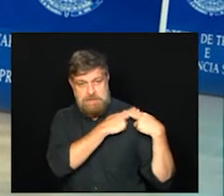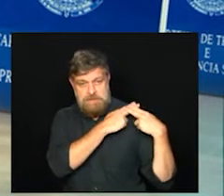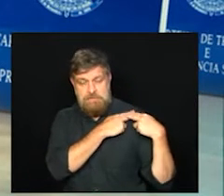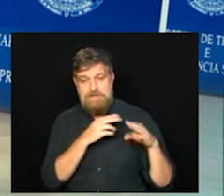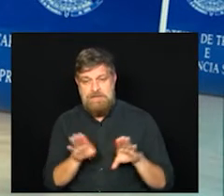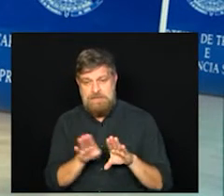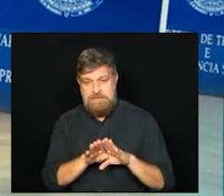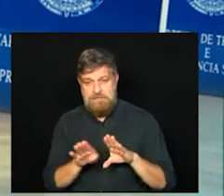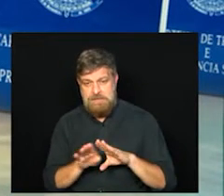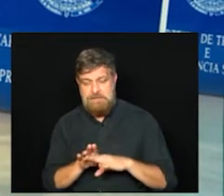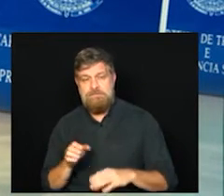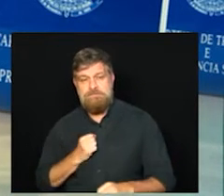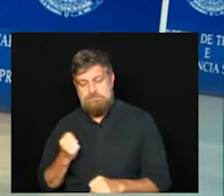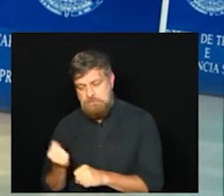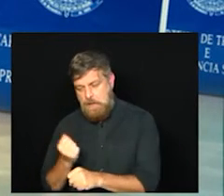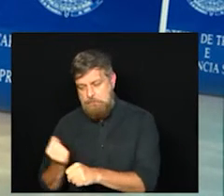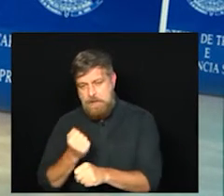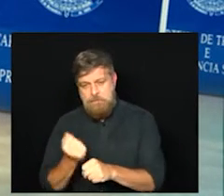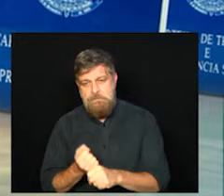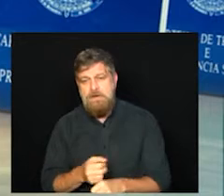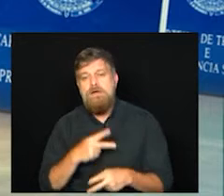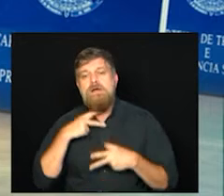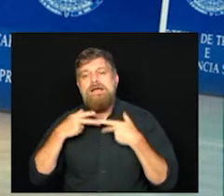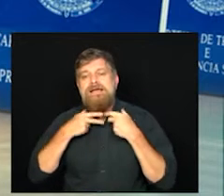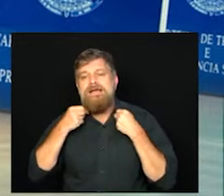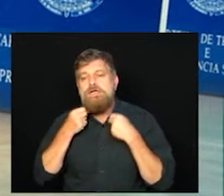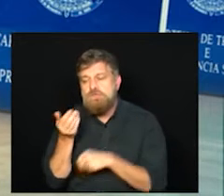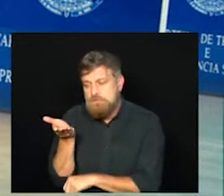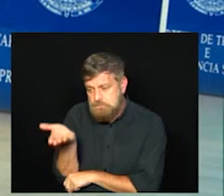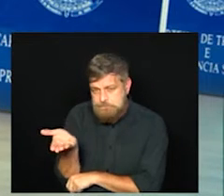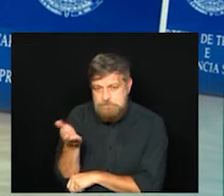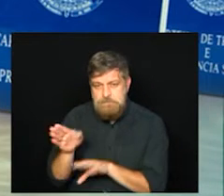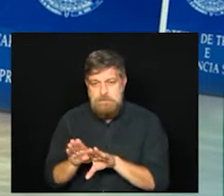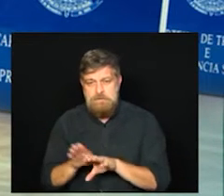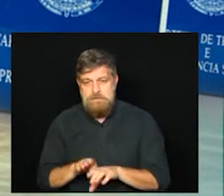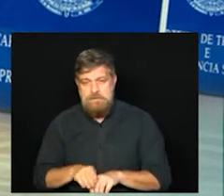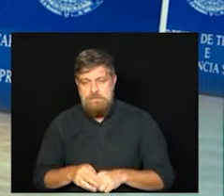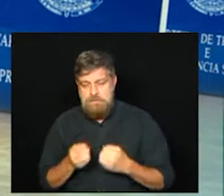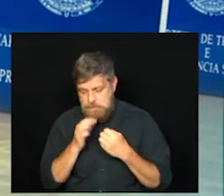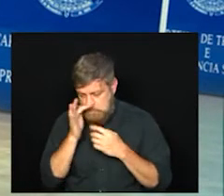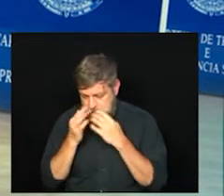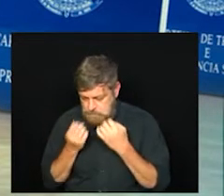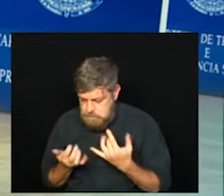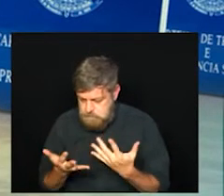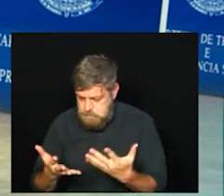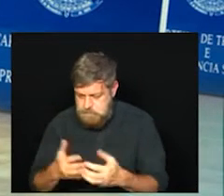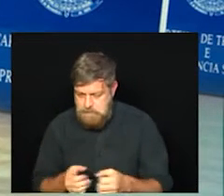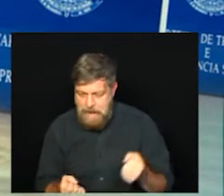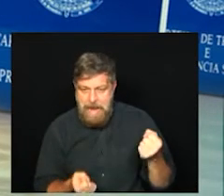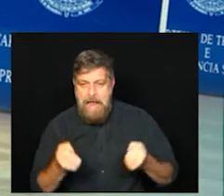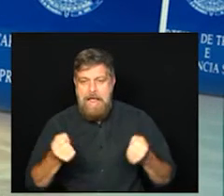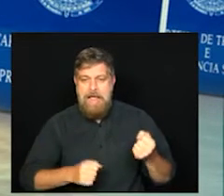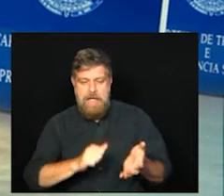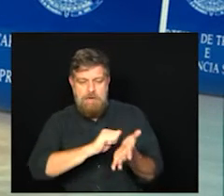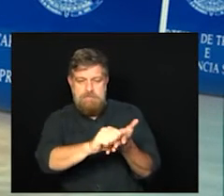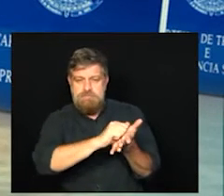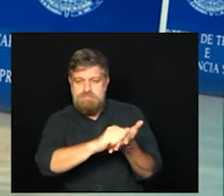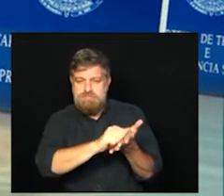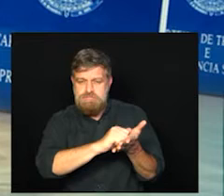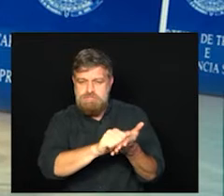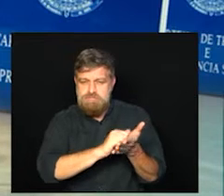e instalações, garçom, jardineiro, lavador de veículos, marceneiro de